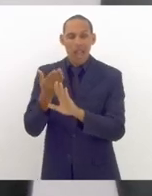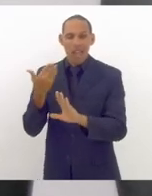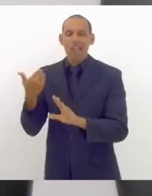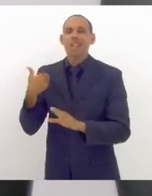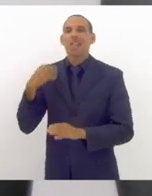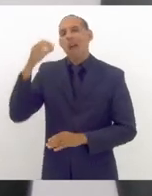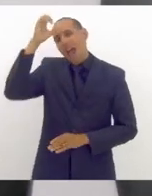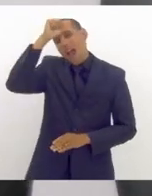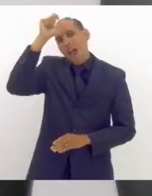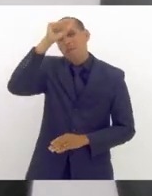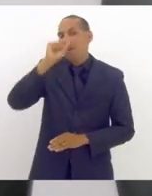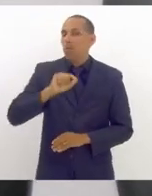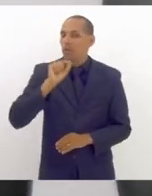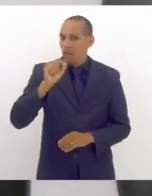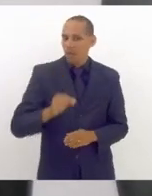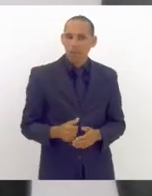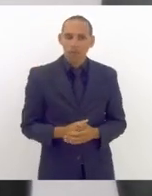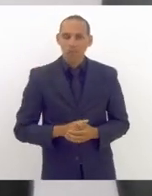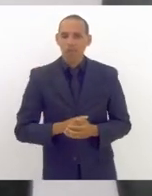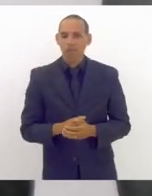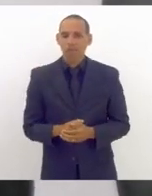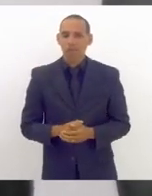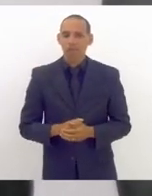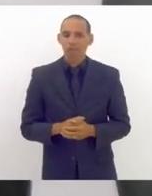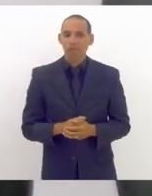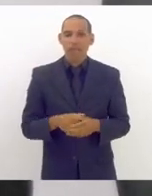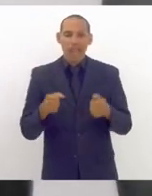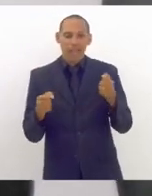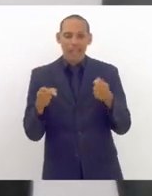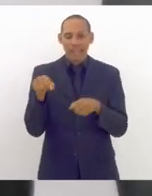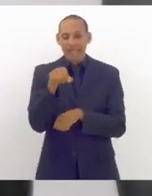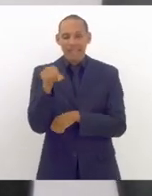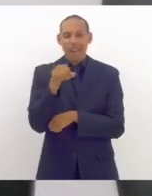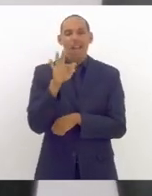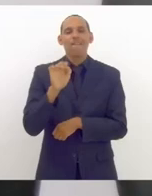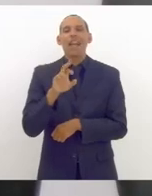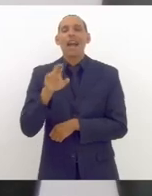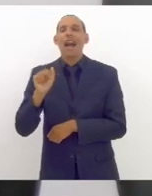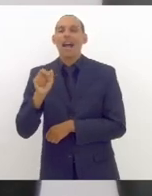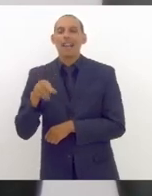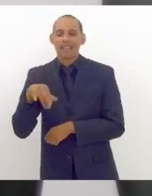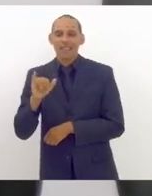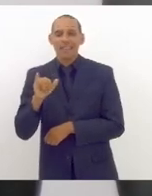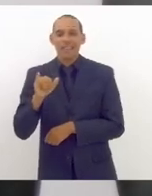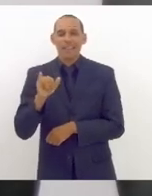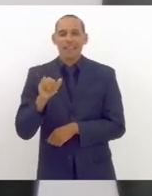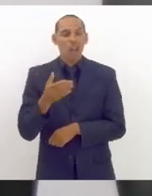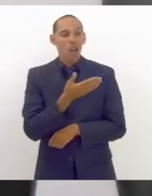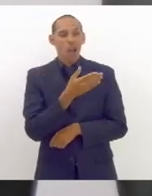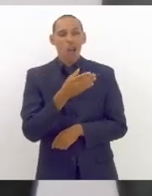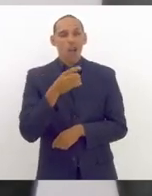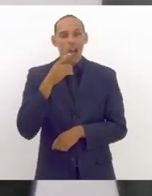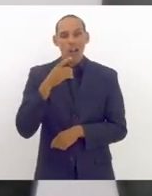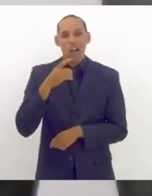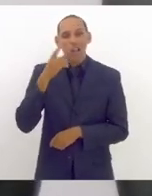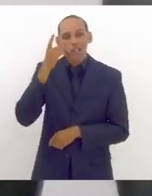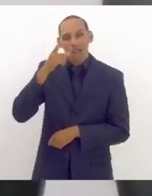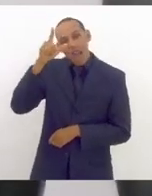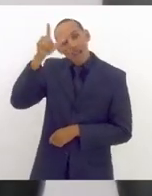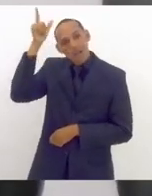aprender com o carro andando uma Ferrari andando olha as Ferraris aqui Doutor Luiz Paulo